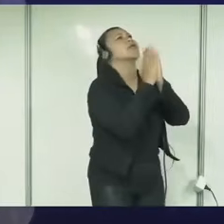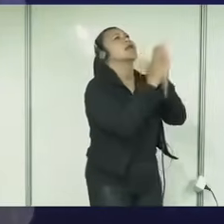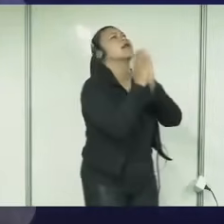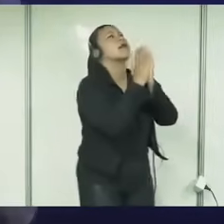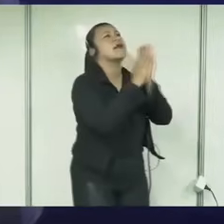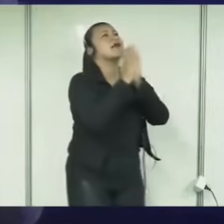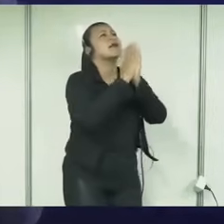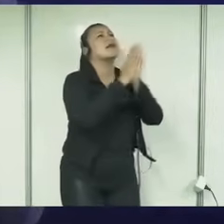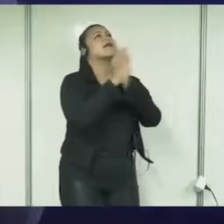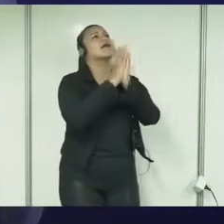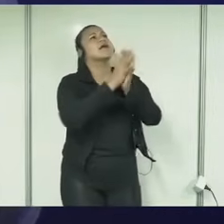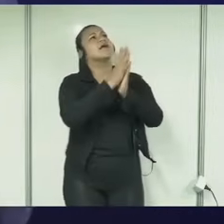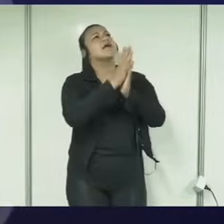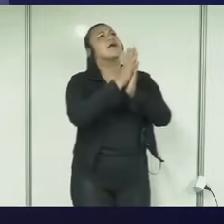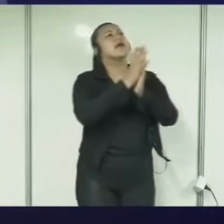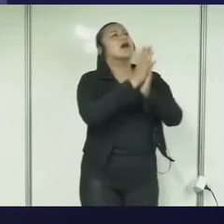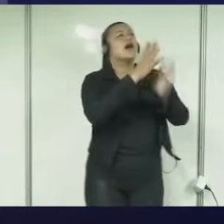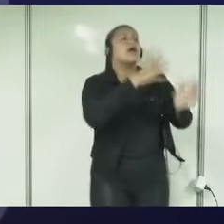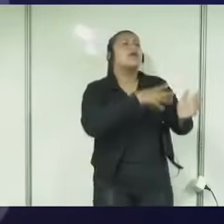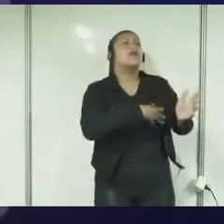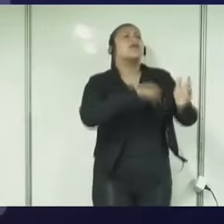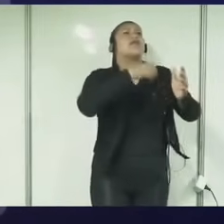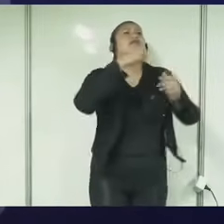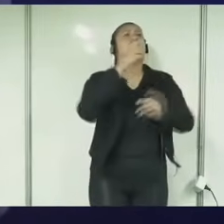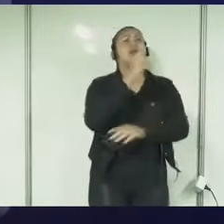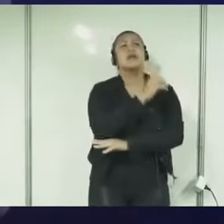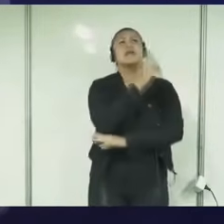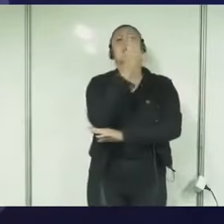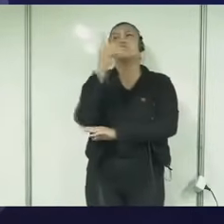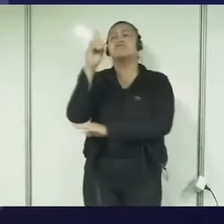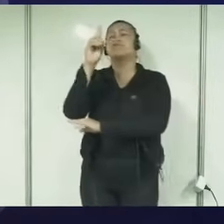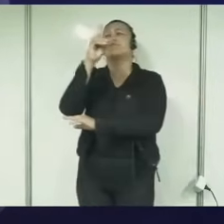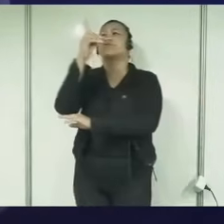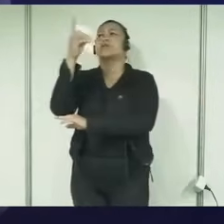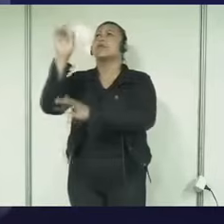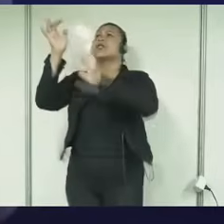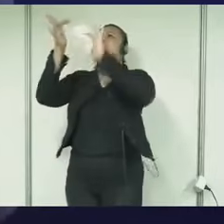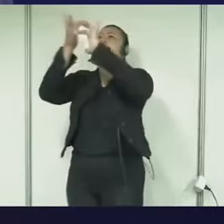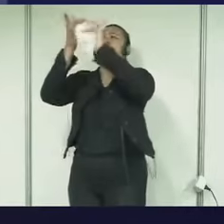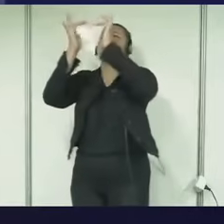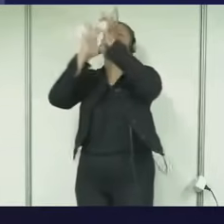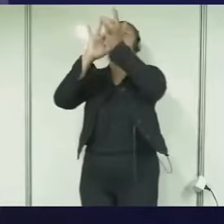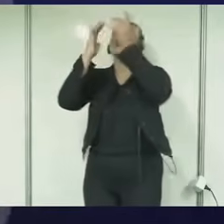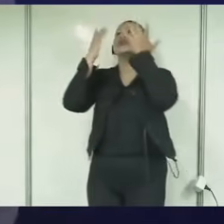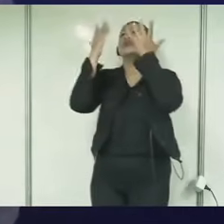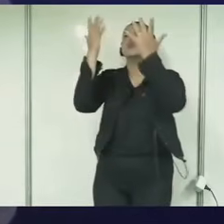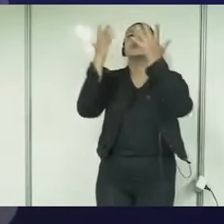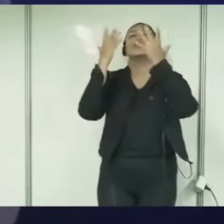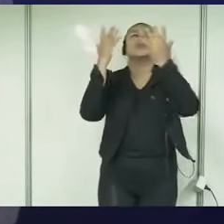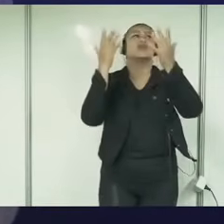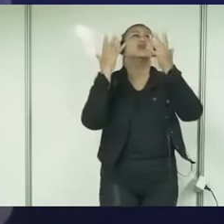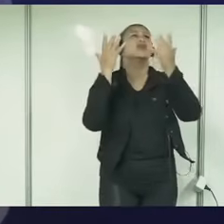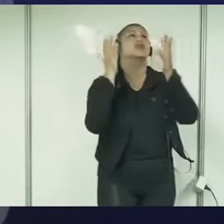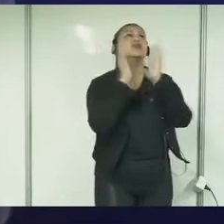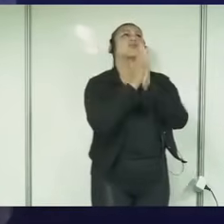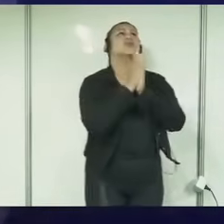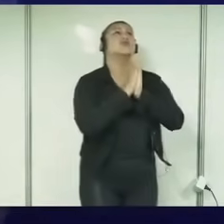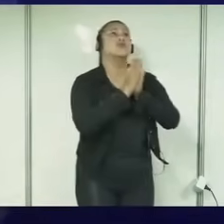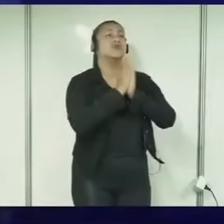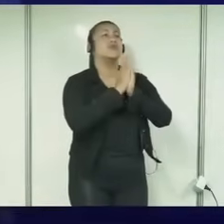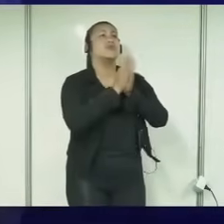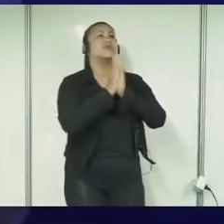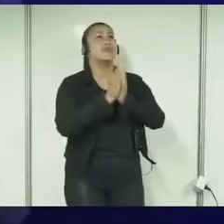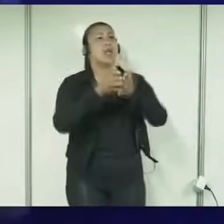eu clamei ao filho de Davi. Ele me